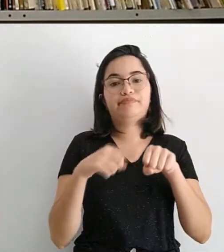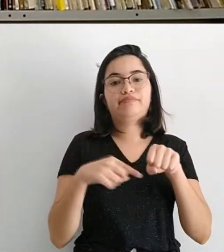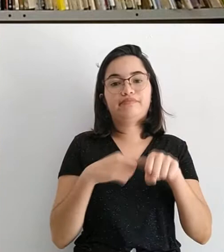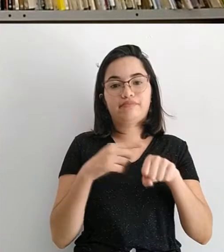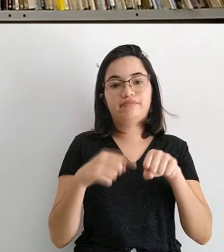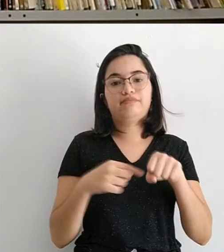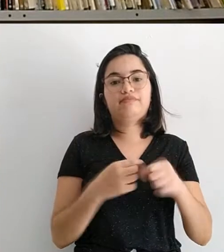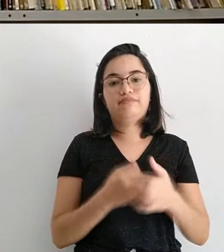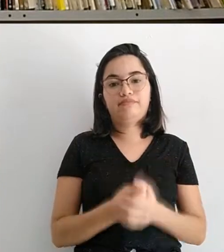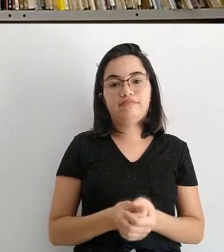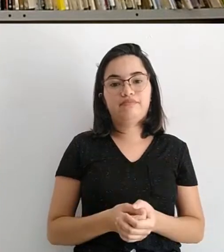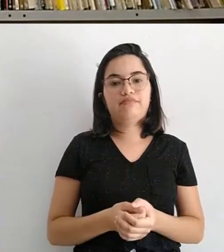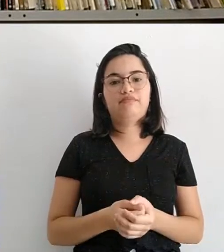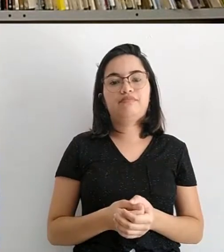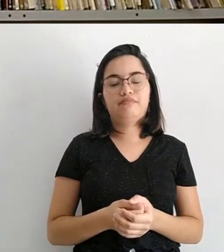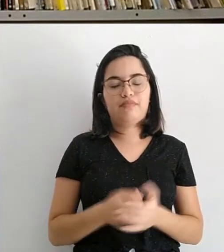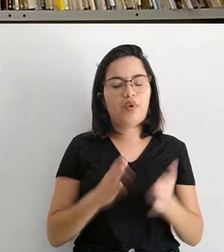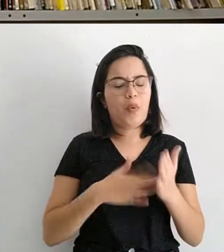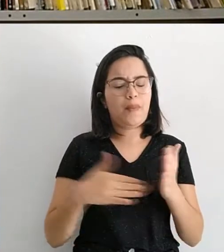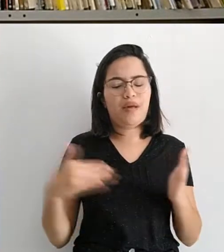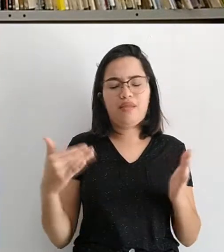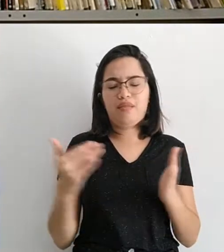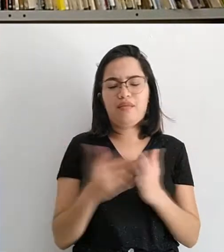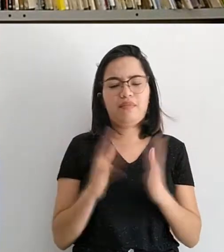nós ficaríamos completamente